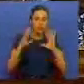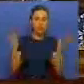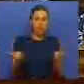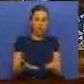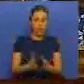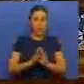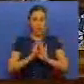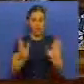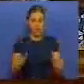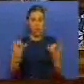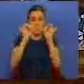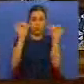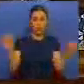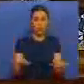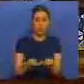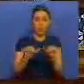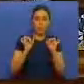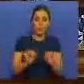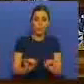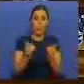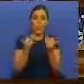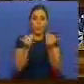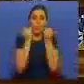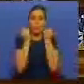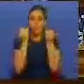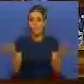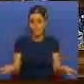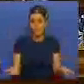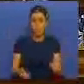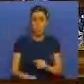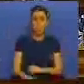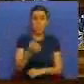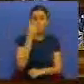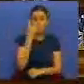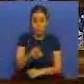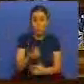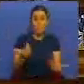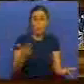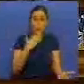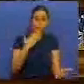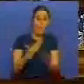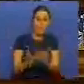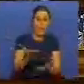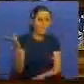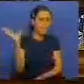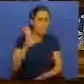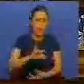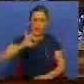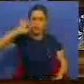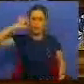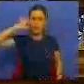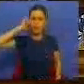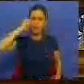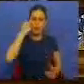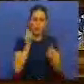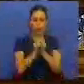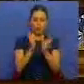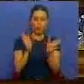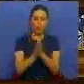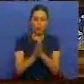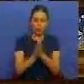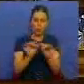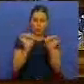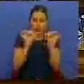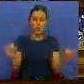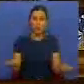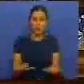Sobre os sistemas de informação. Um dos elementos que causa mais desperdício em todo o